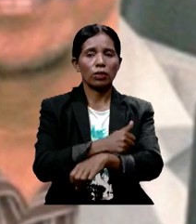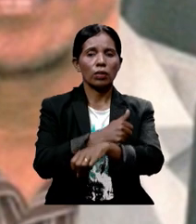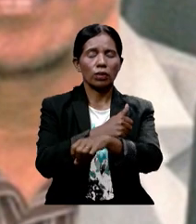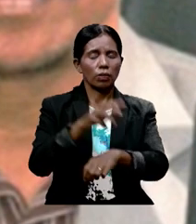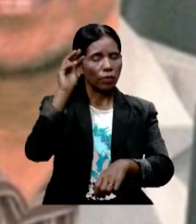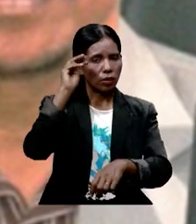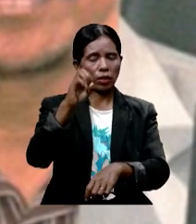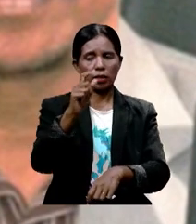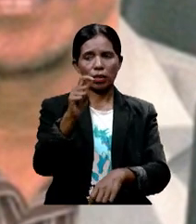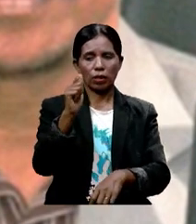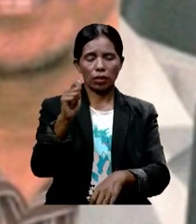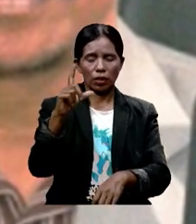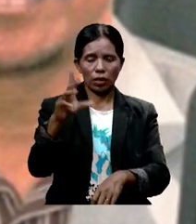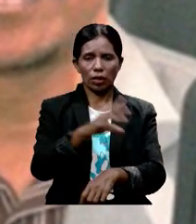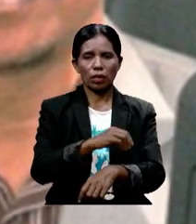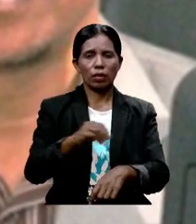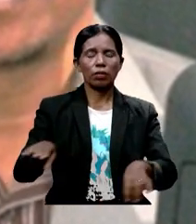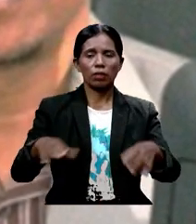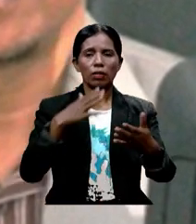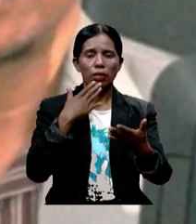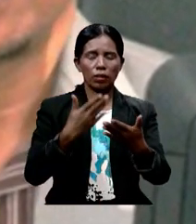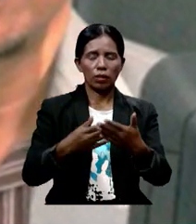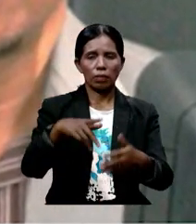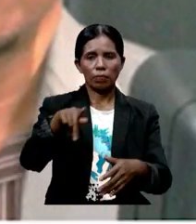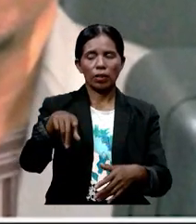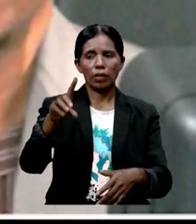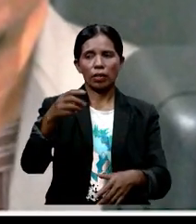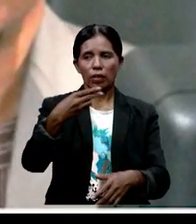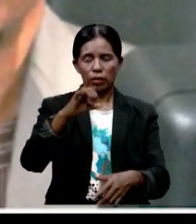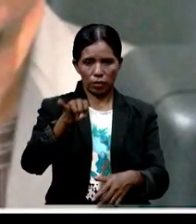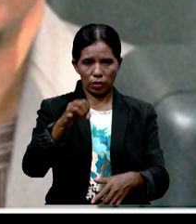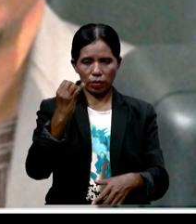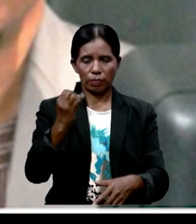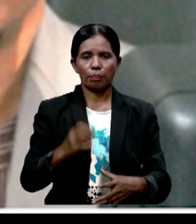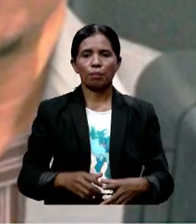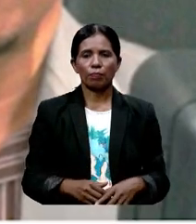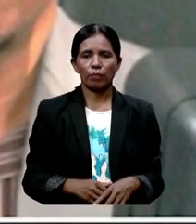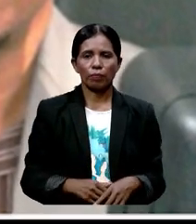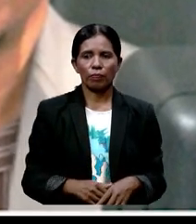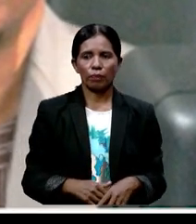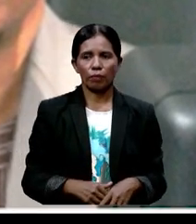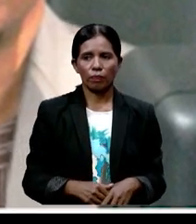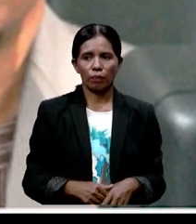no Provedor Assunto Boa Governação e a PDHJ. Adriano Verdial, Zaime dos Santos, GMN.